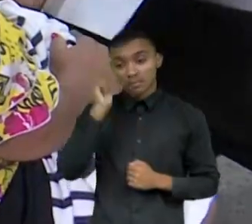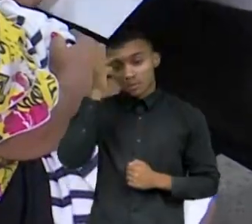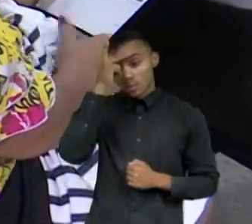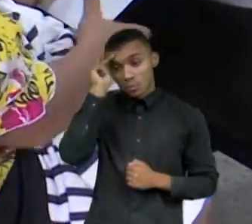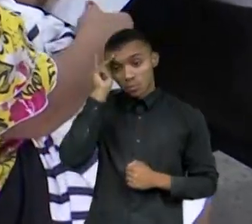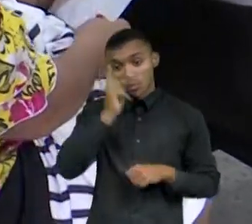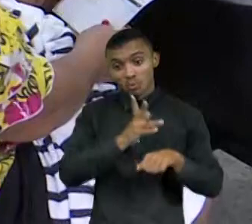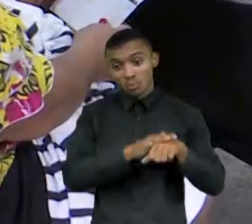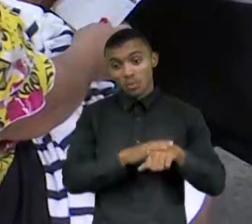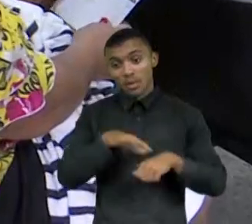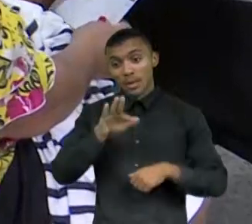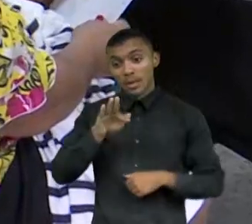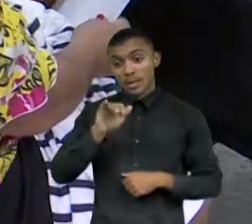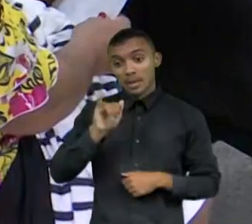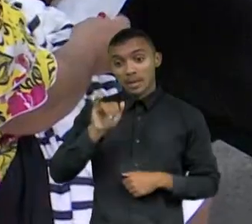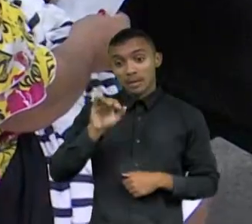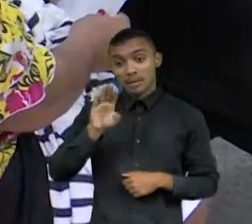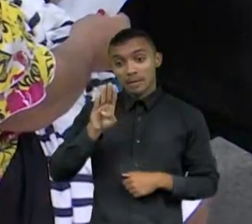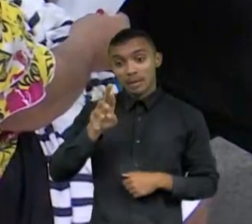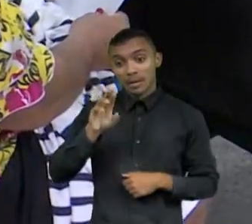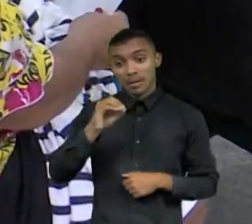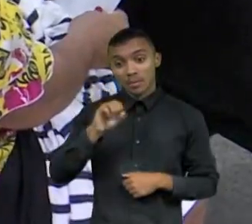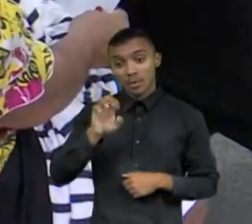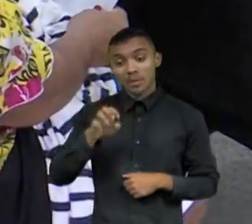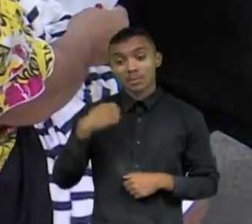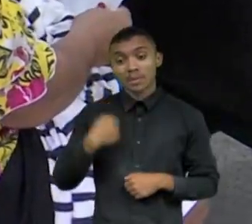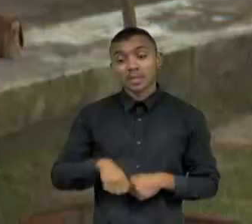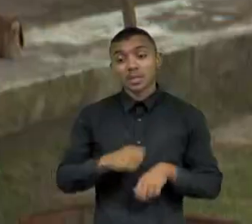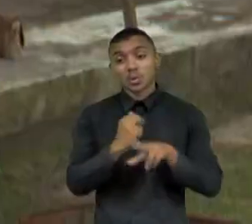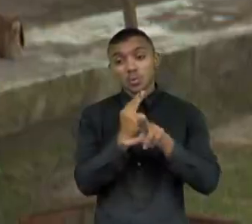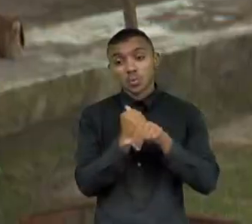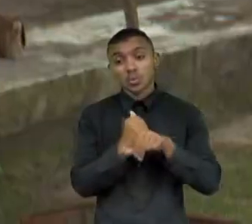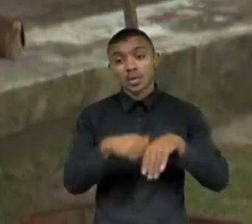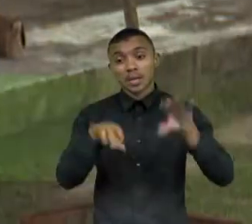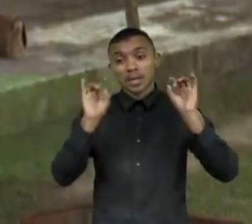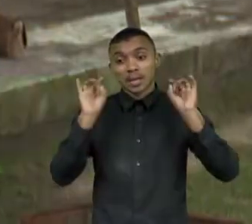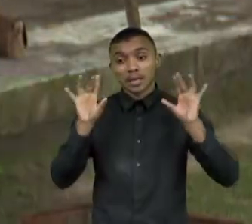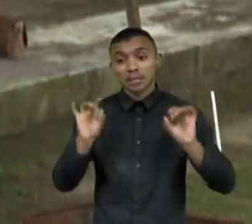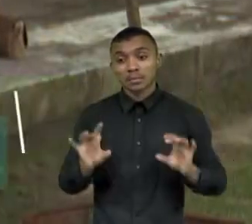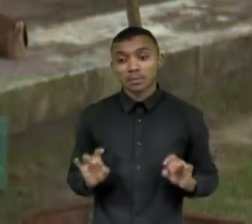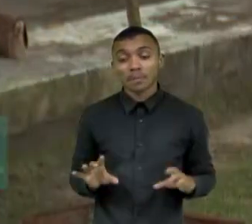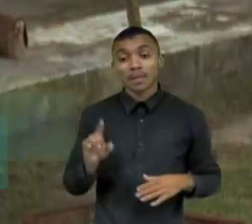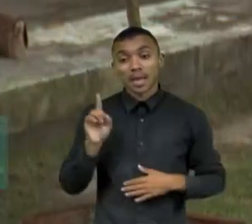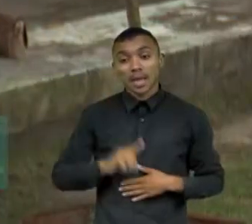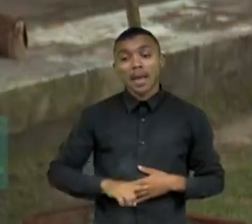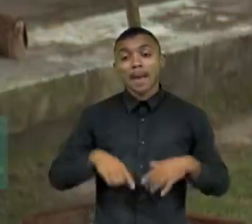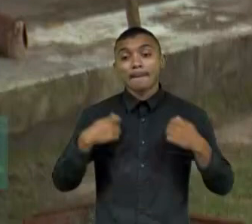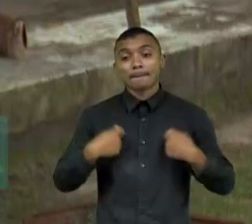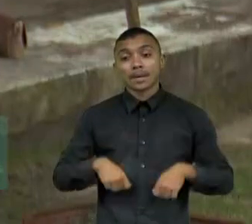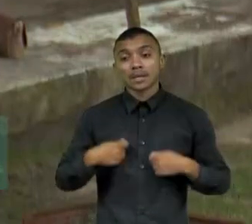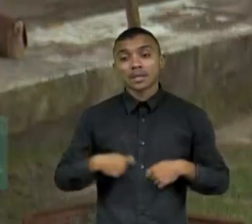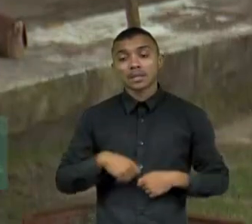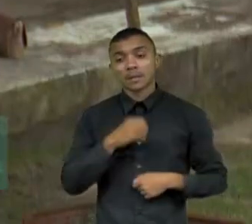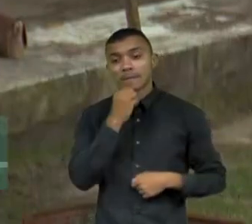cística necessitam de um acompanhamento nutricional específico. São pacientes que precisam de dieta rica em gordura também, mas não pode ser